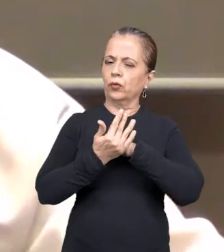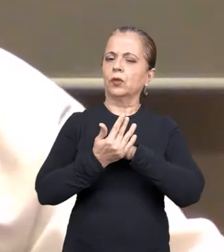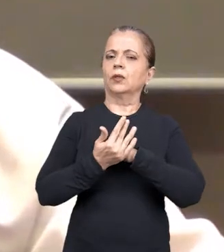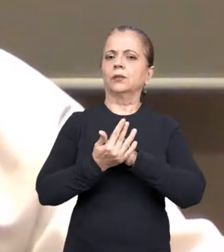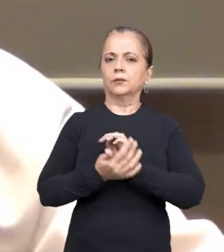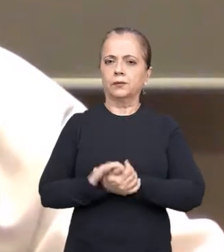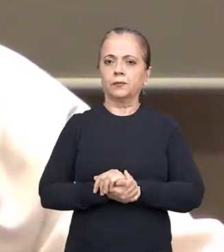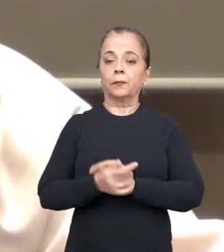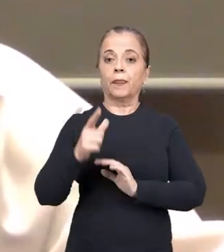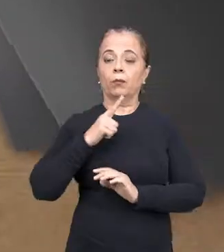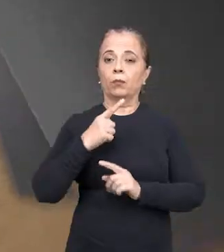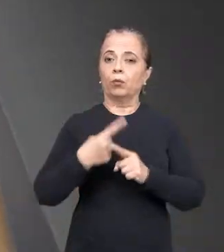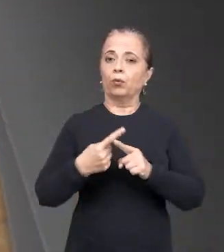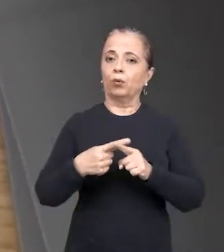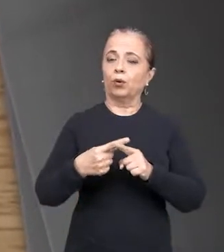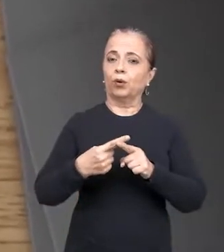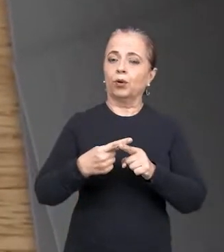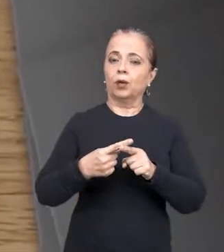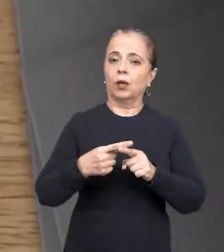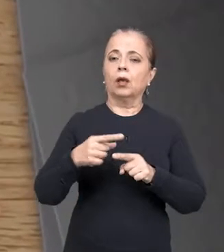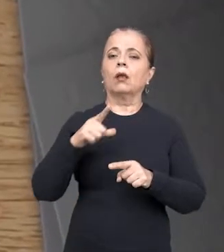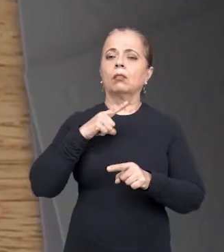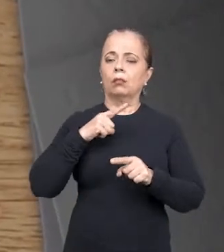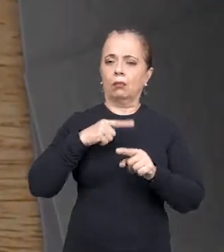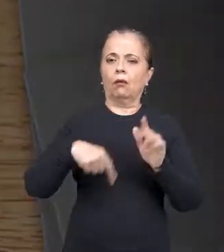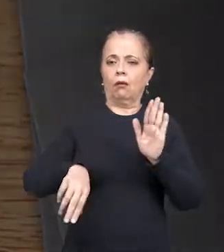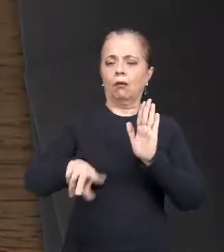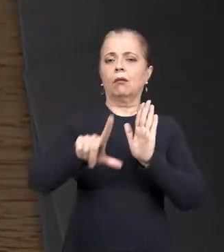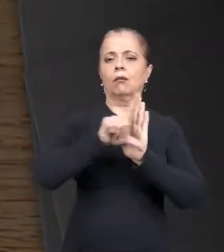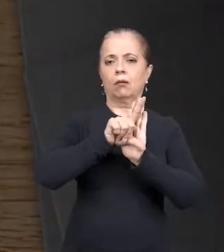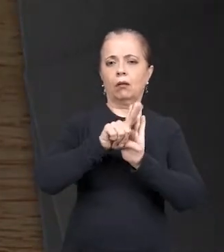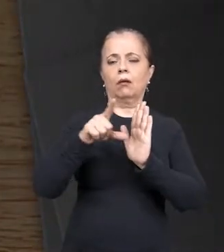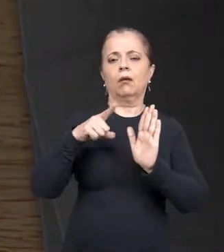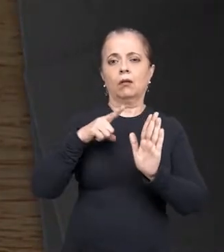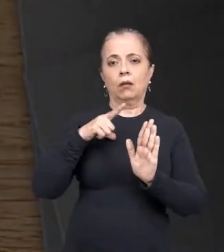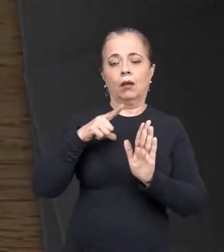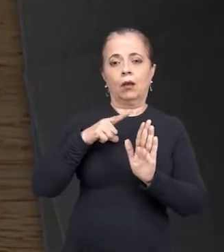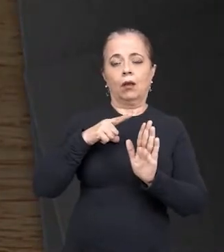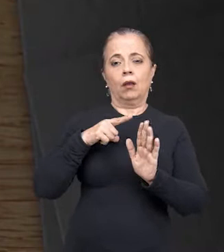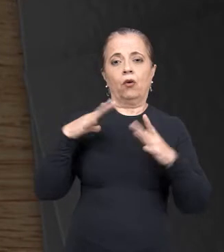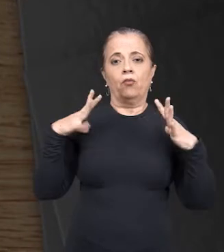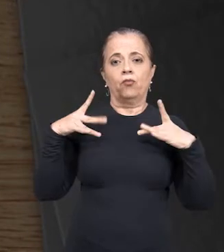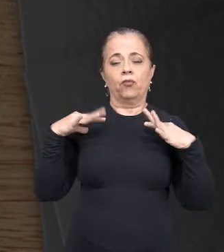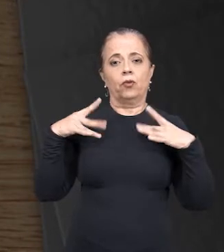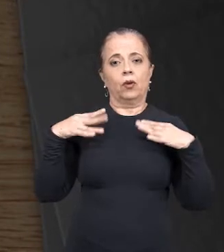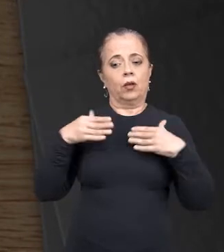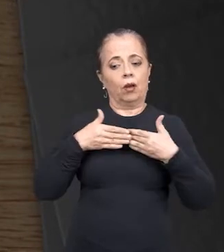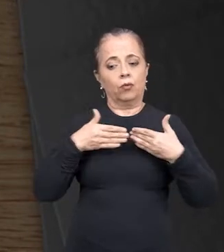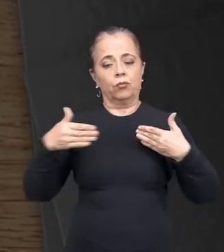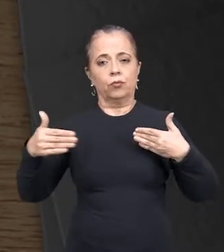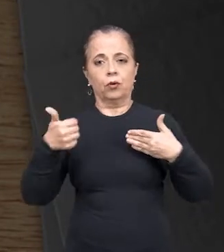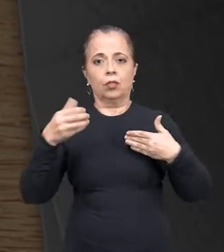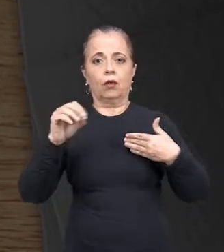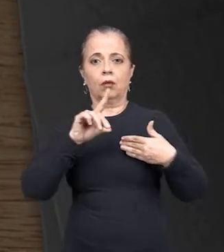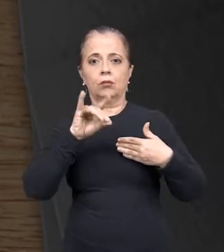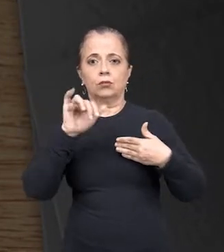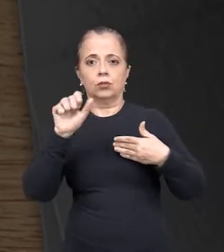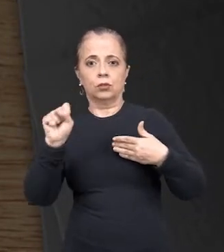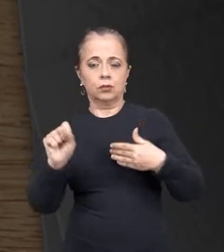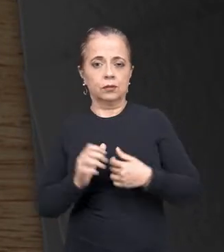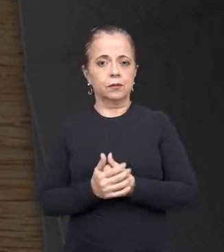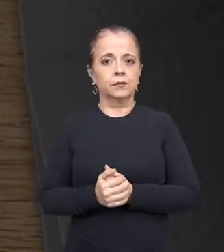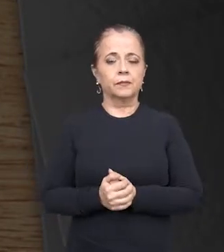especialmente em razão da medida adotada pelo Estado do Rio de Janeiro de criar um feriado prolongado de aproximadamente 10